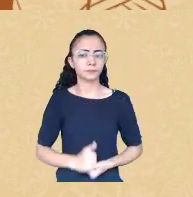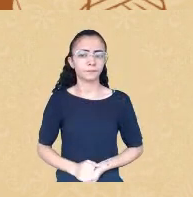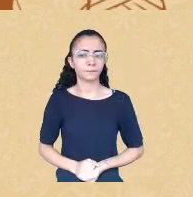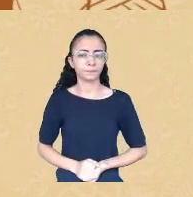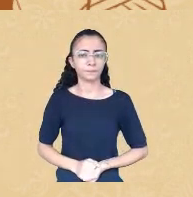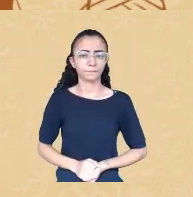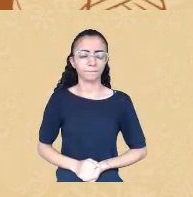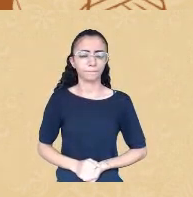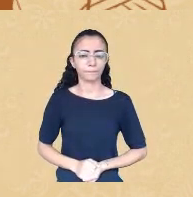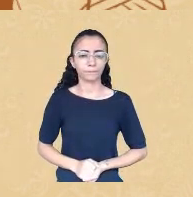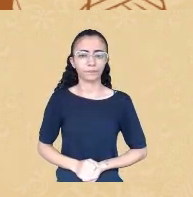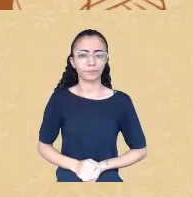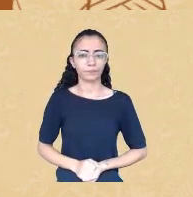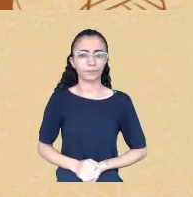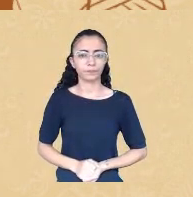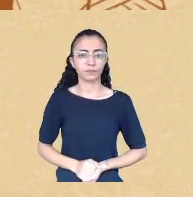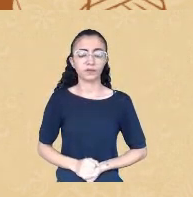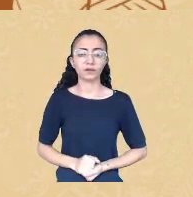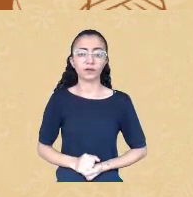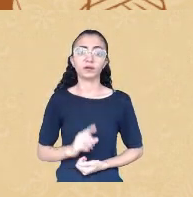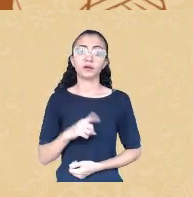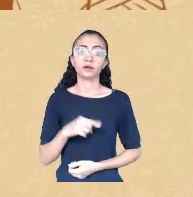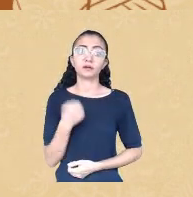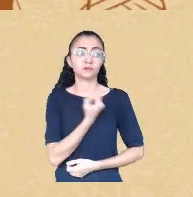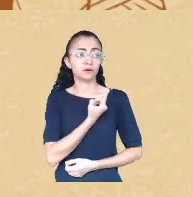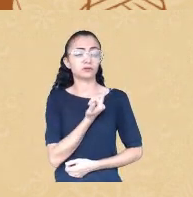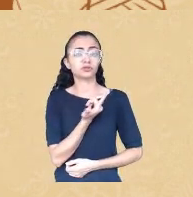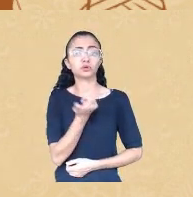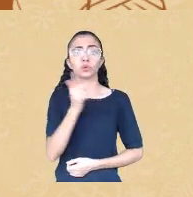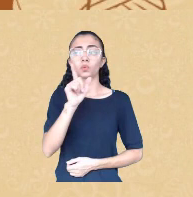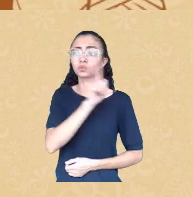no SUS tivemos, em outros governos, né?